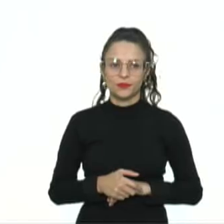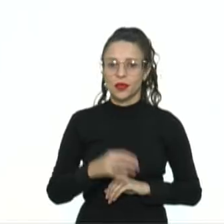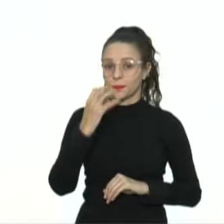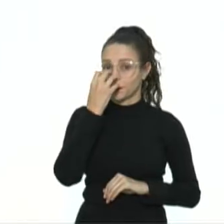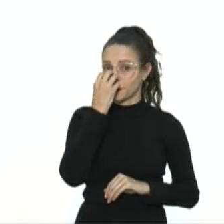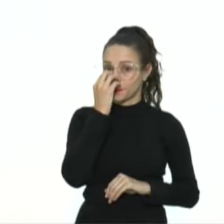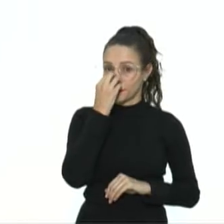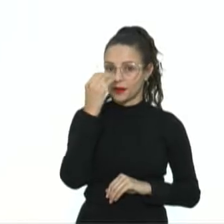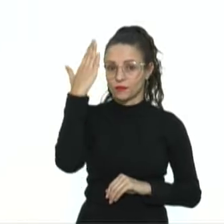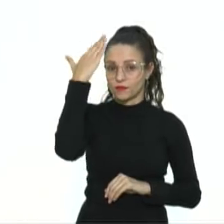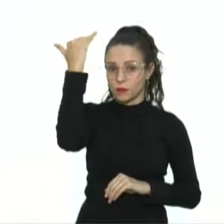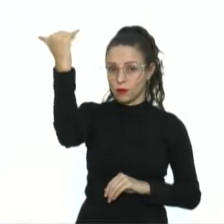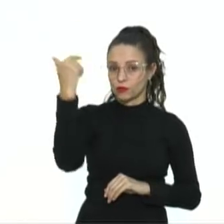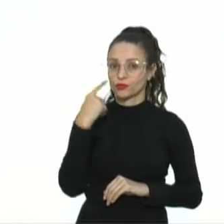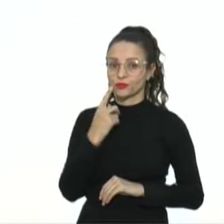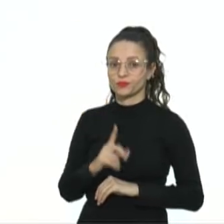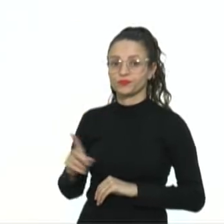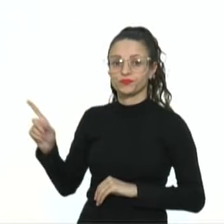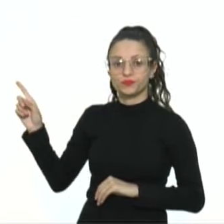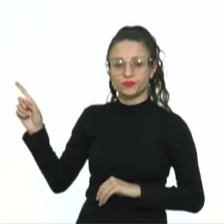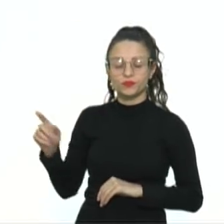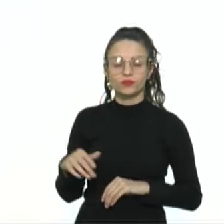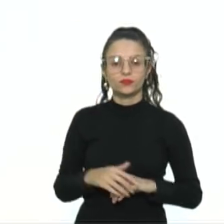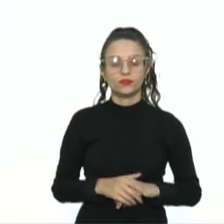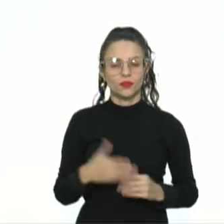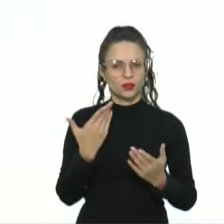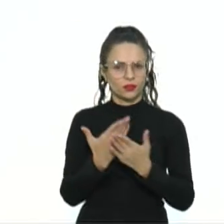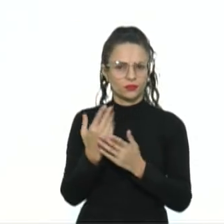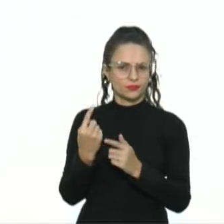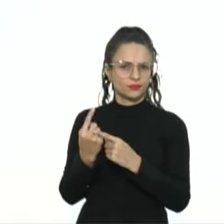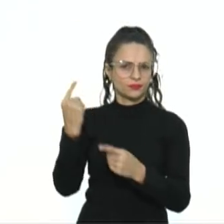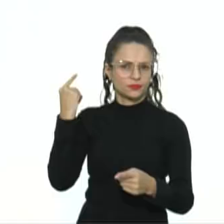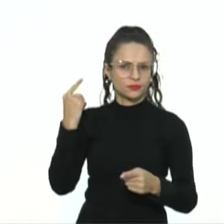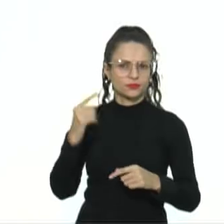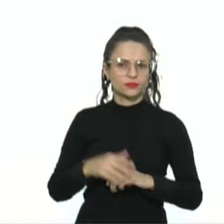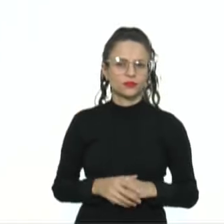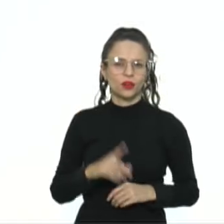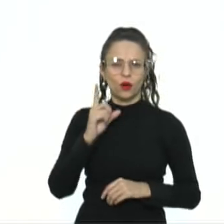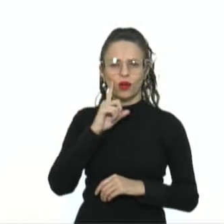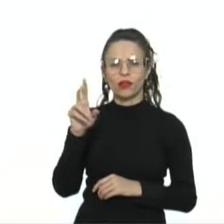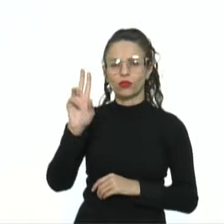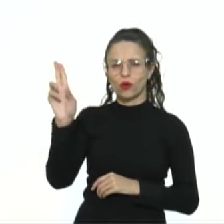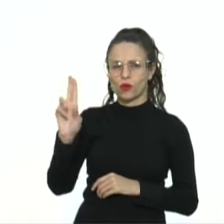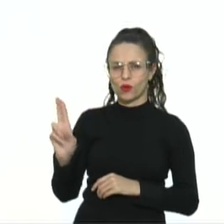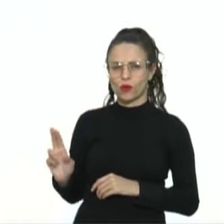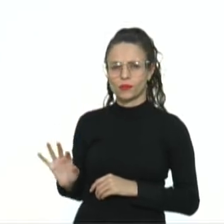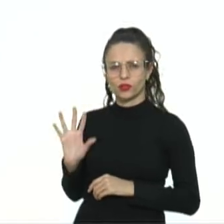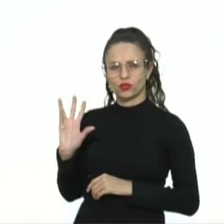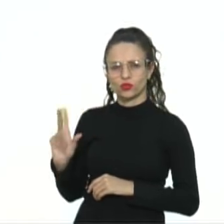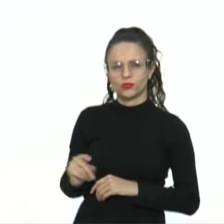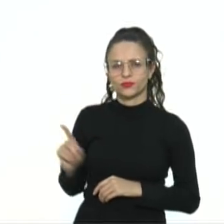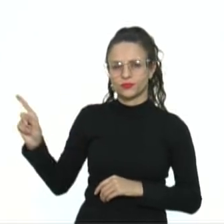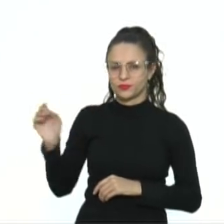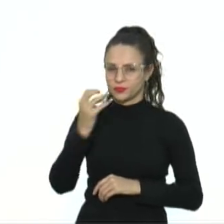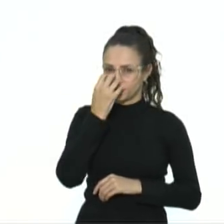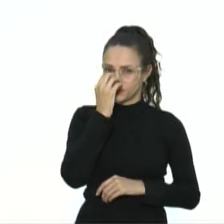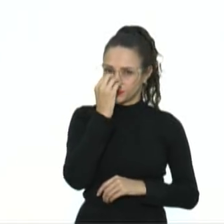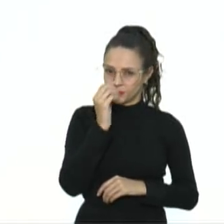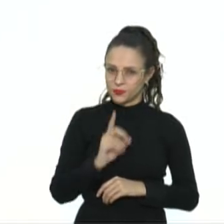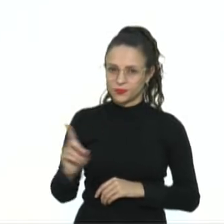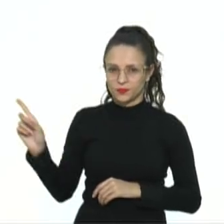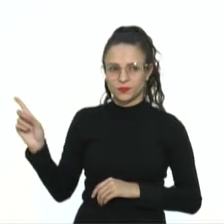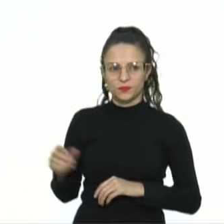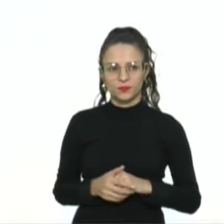Palhaços famosos, né? Então, a gente viu nas aulas anteriores, né? O Piolinho, o Torresmo, o Arrelia, o Carequinha,